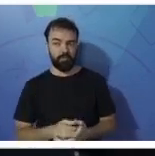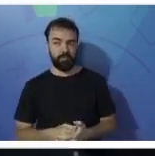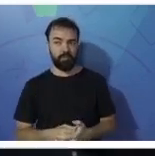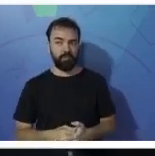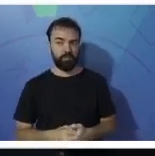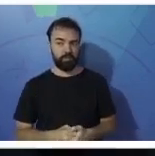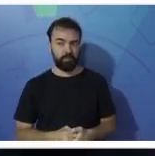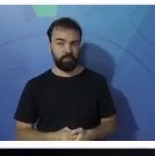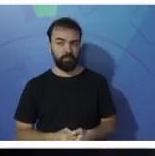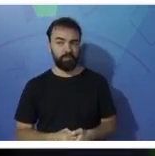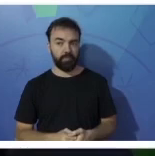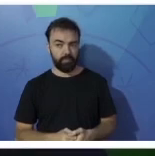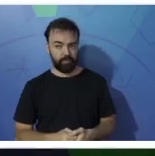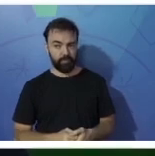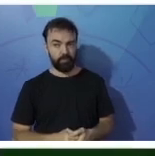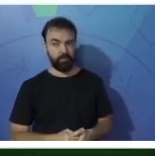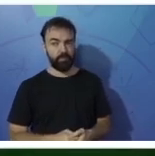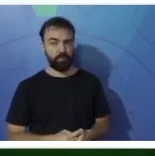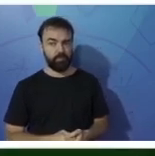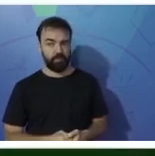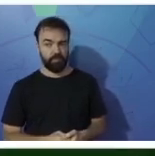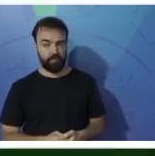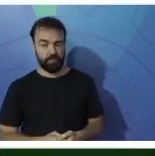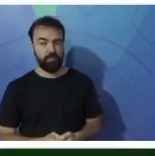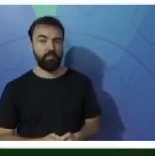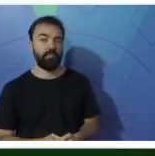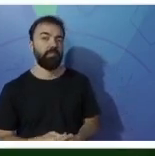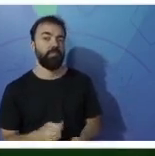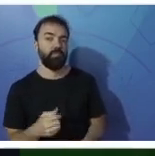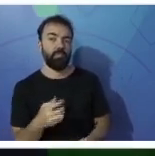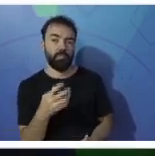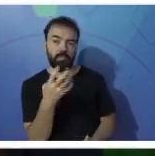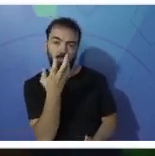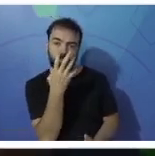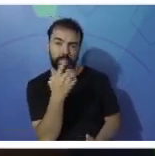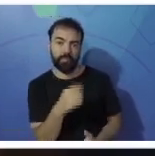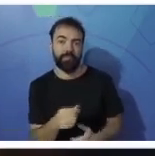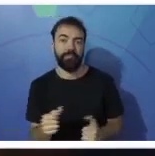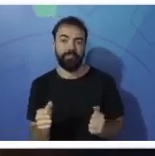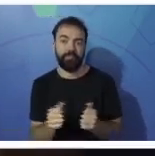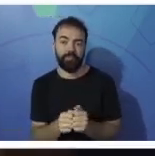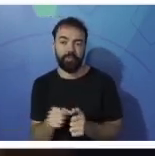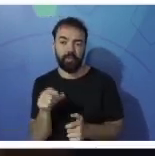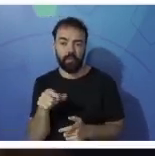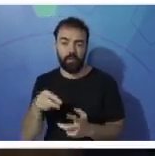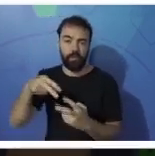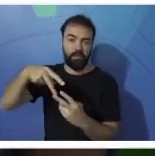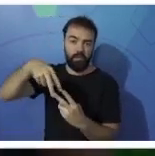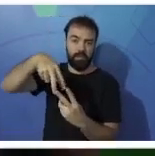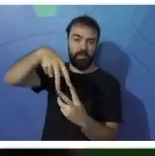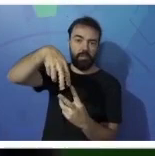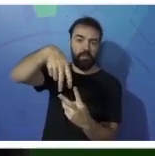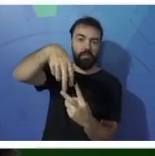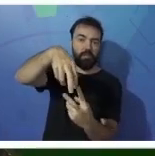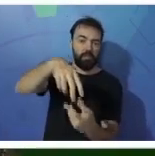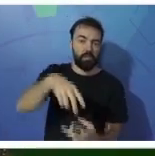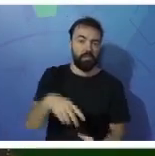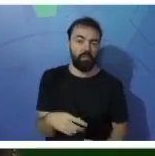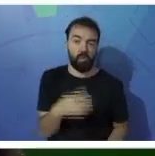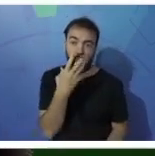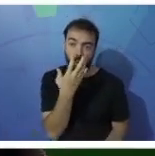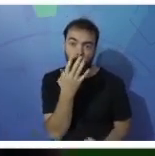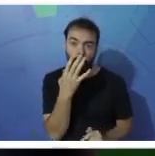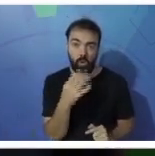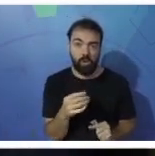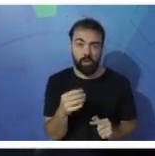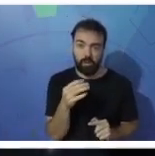Eu vou fazer a leitura mais uma vez. O cachorro e sua sombra. Um